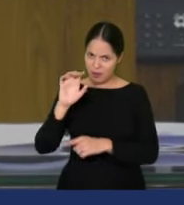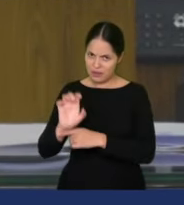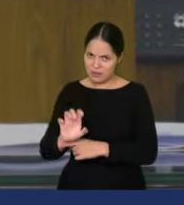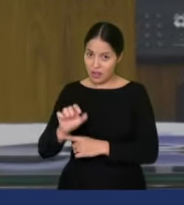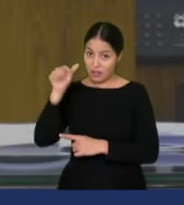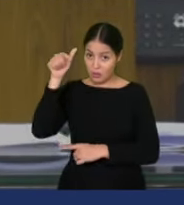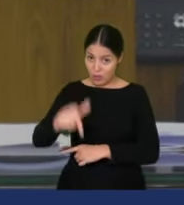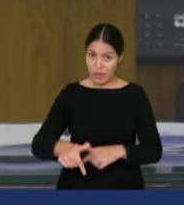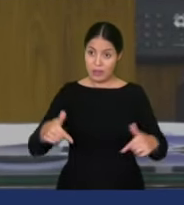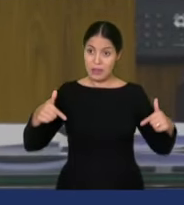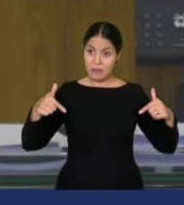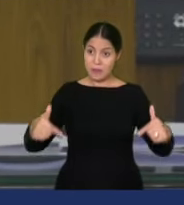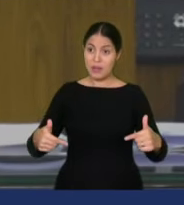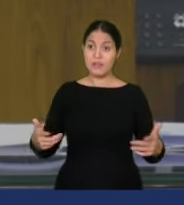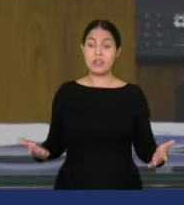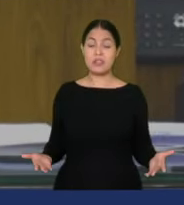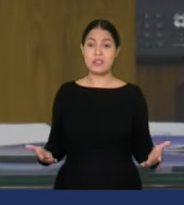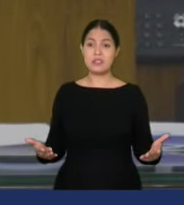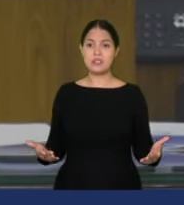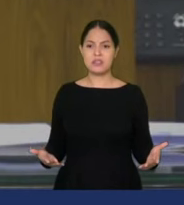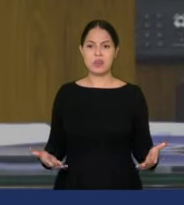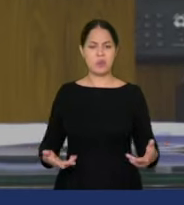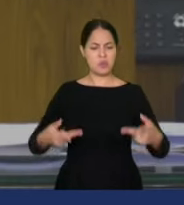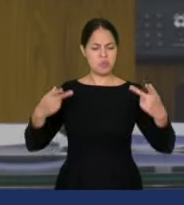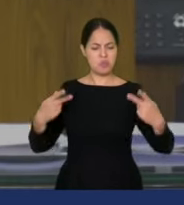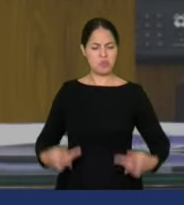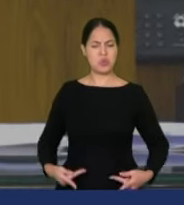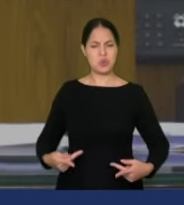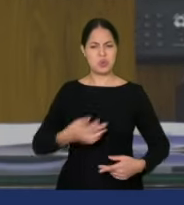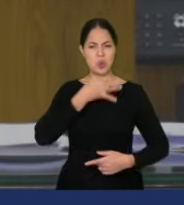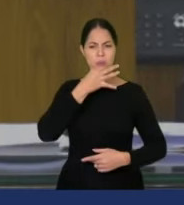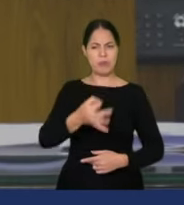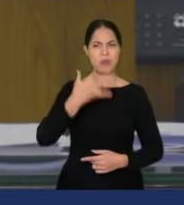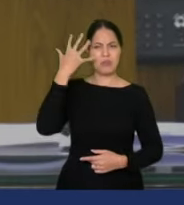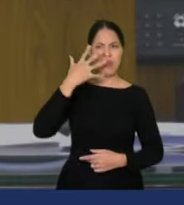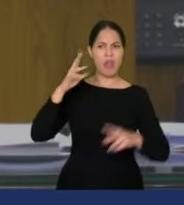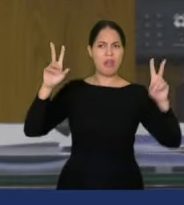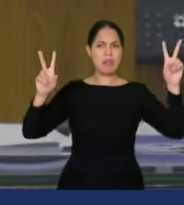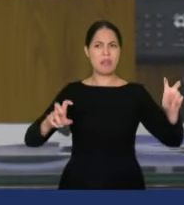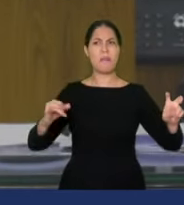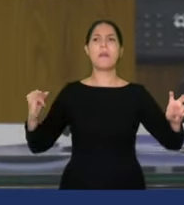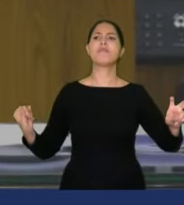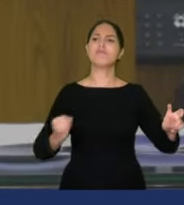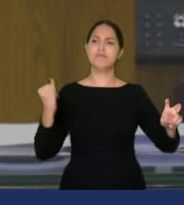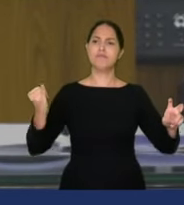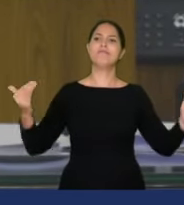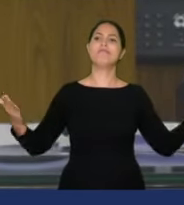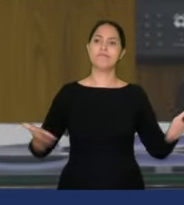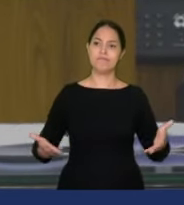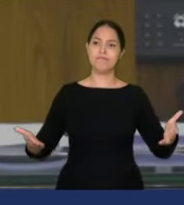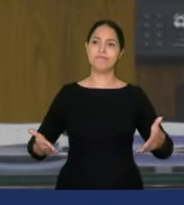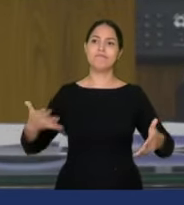manifestando e colocando seus posicionamentos acerca dessa importante matéria.